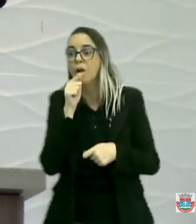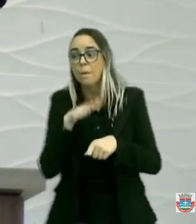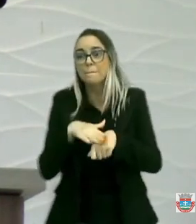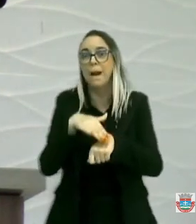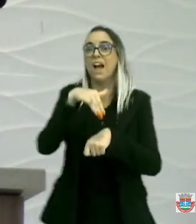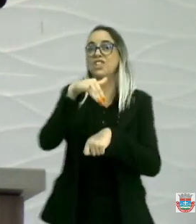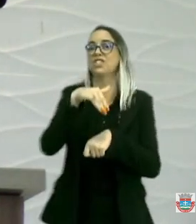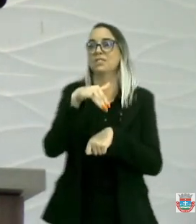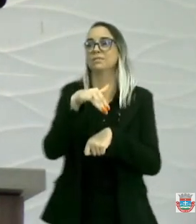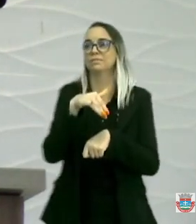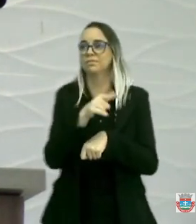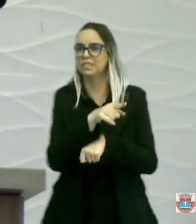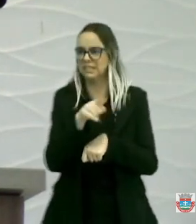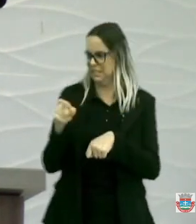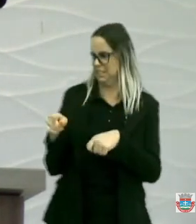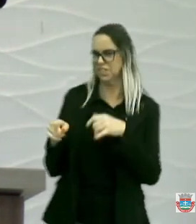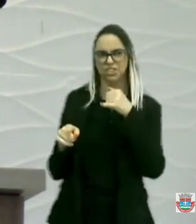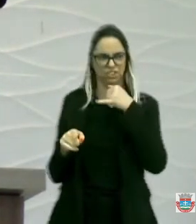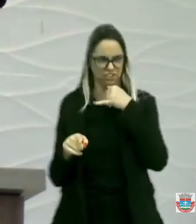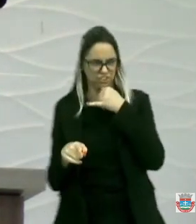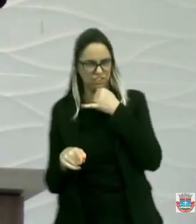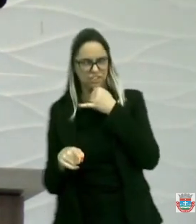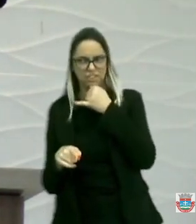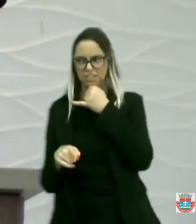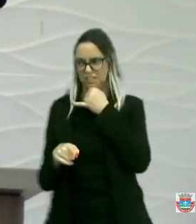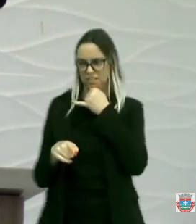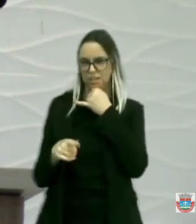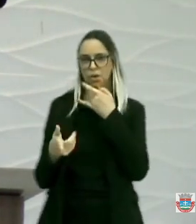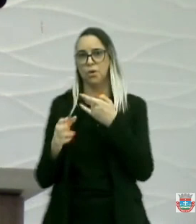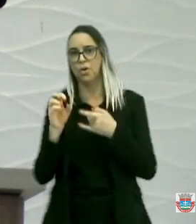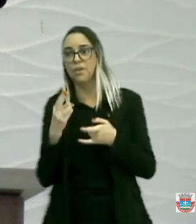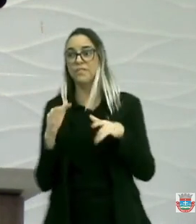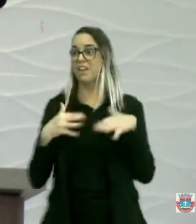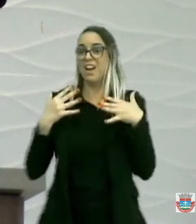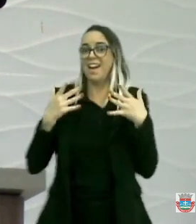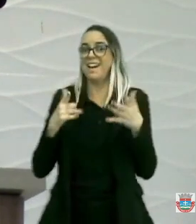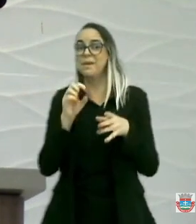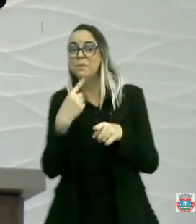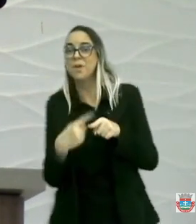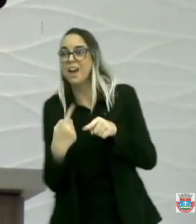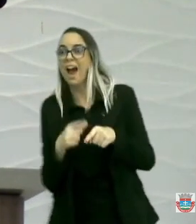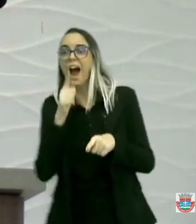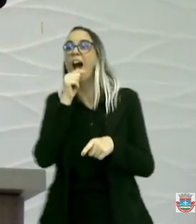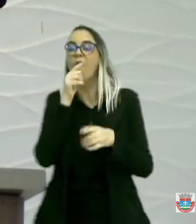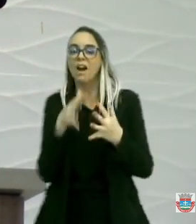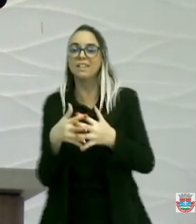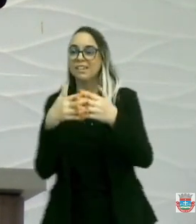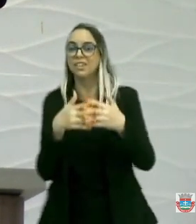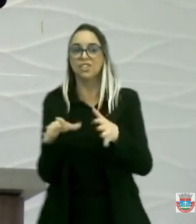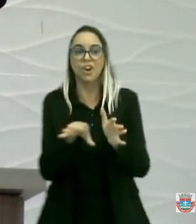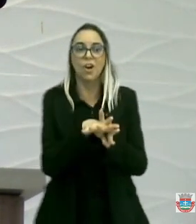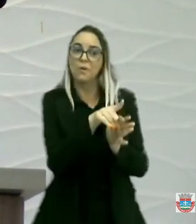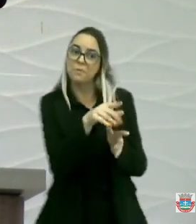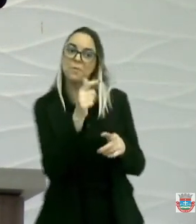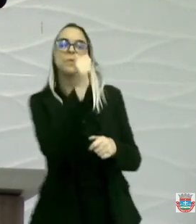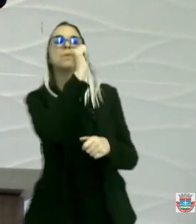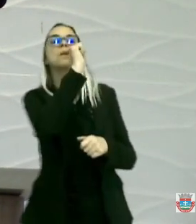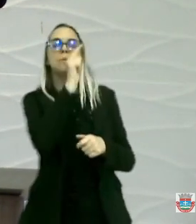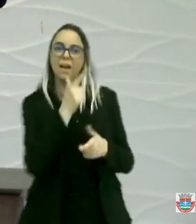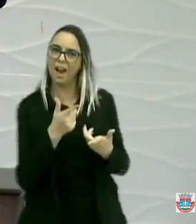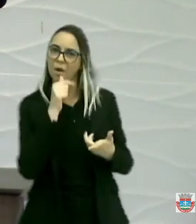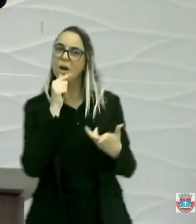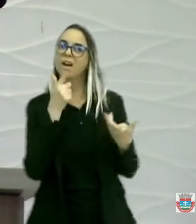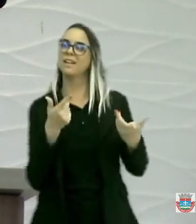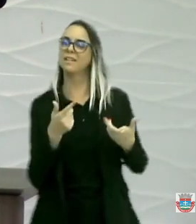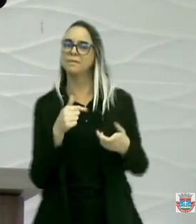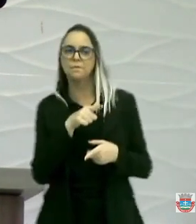E vocês ficaram tristes, foi? Infeliz, porque chegou um caminhão de água para o pessoal beber. Pelo amor de Deus, né? O que